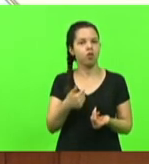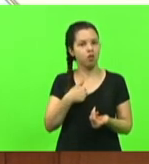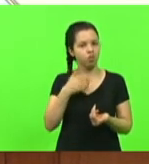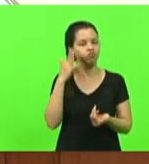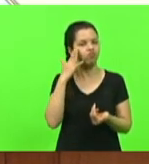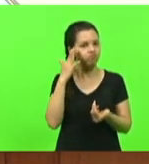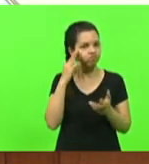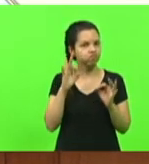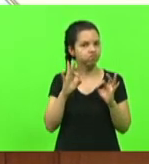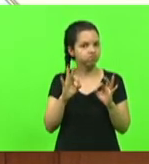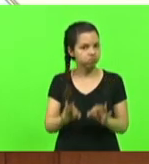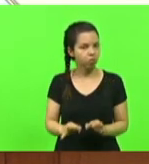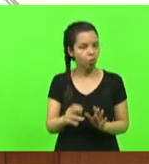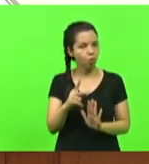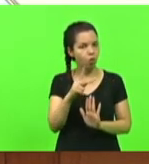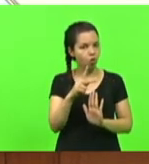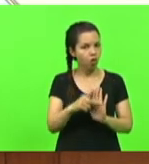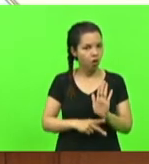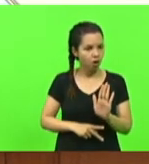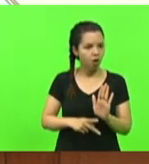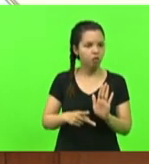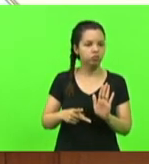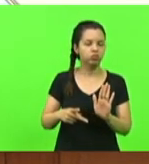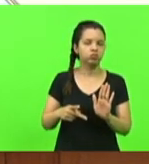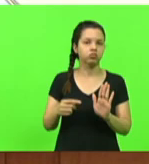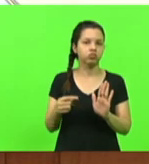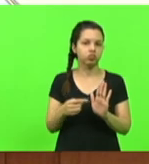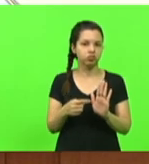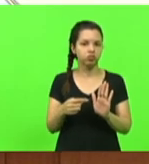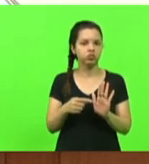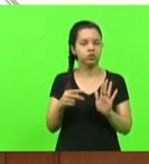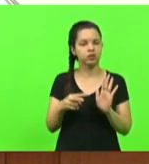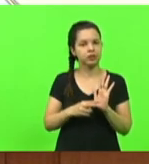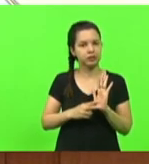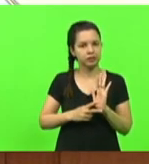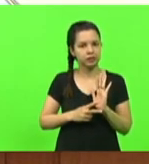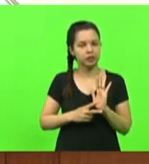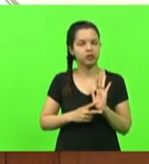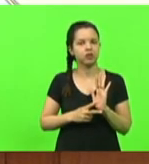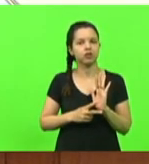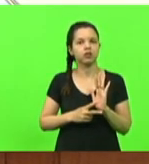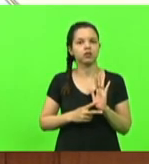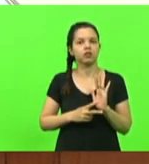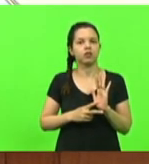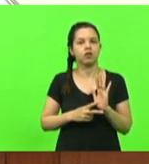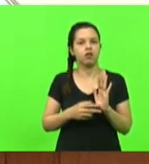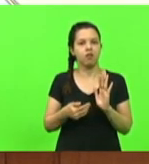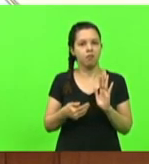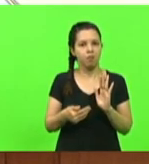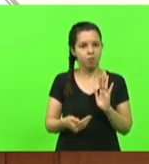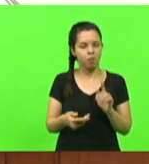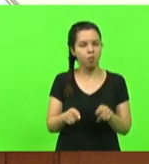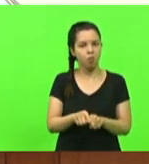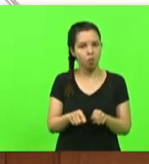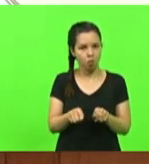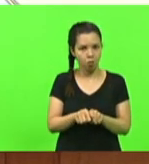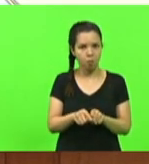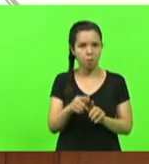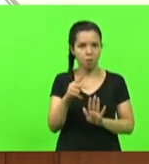que o projeto que foi acompanhado pelo Sindicato da Carne, o projeto que foi acompanhado pela